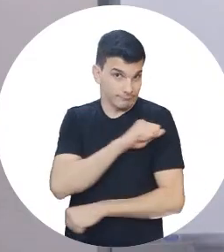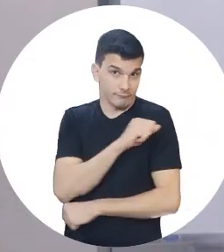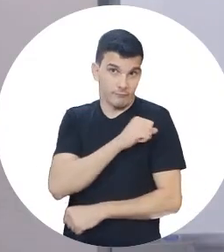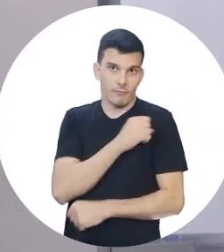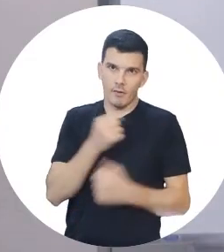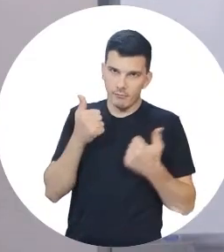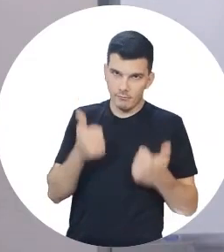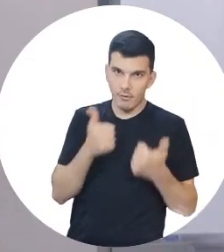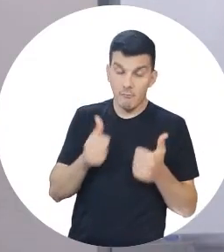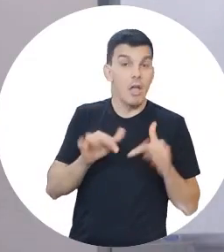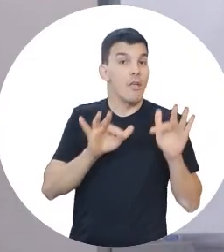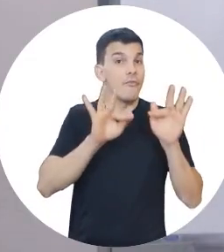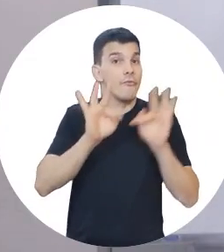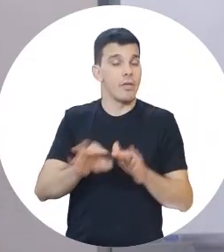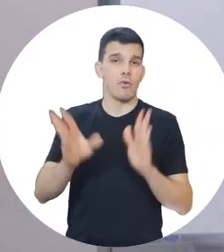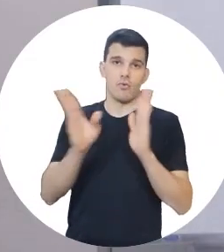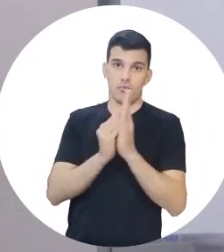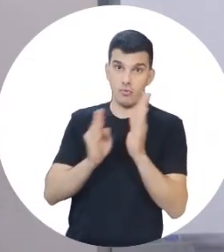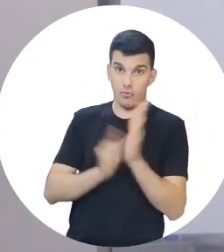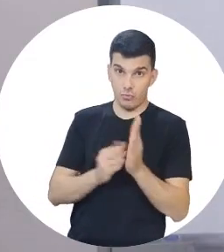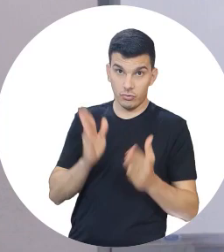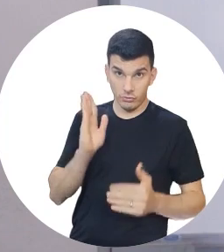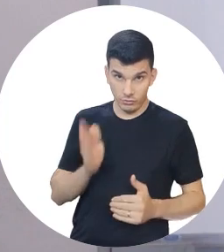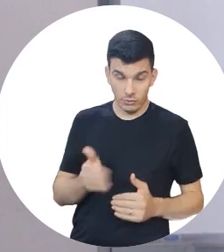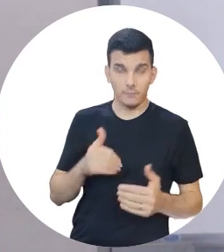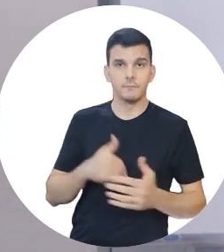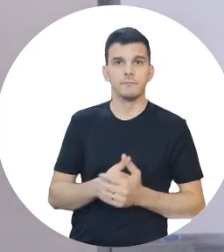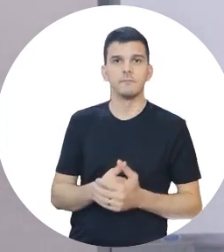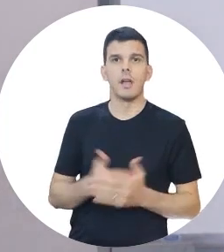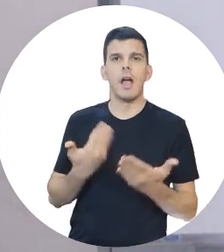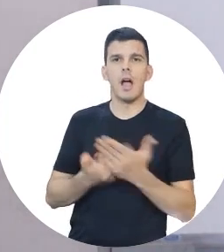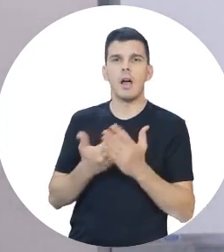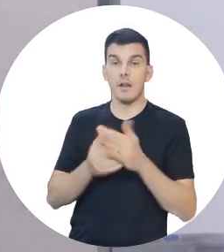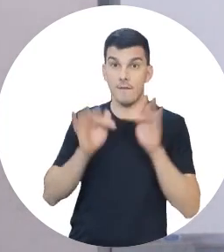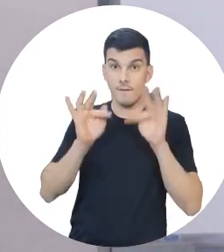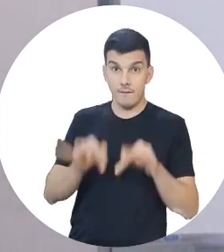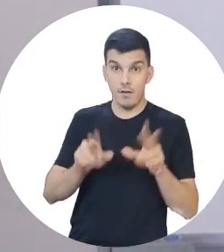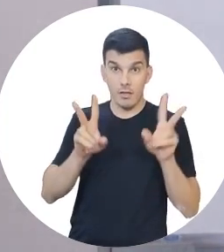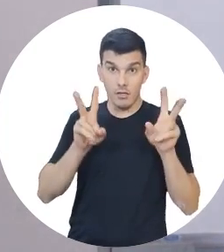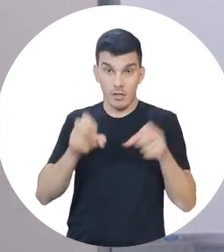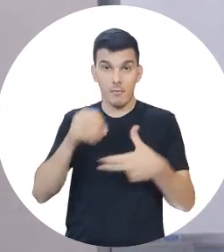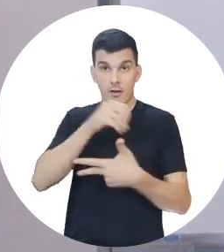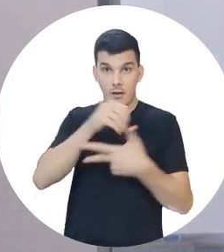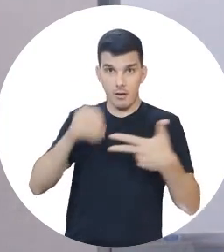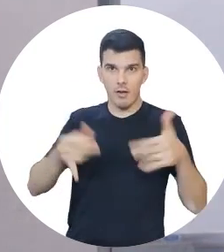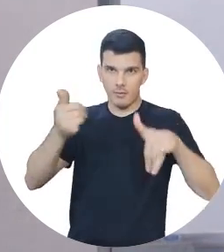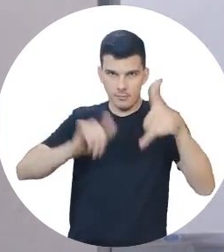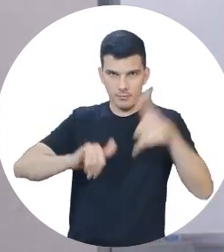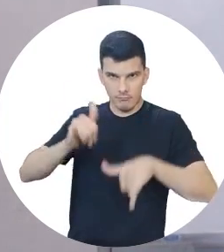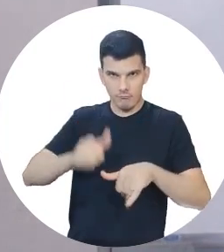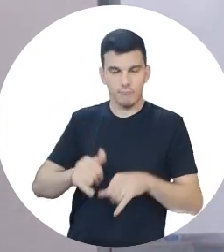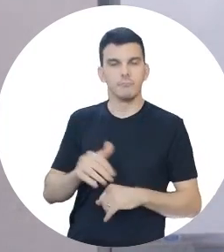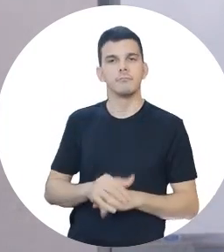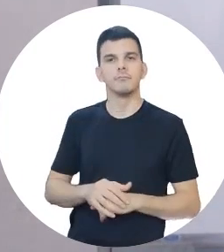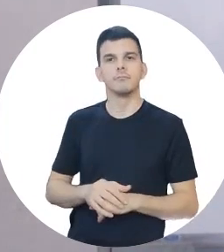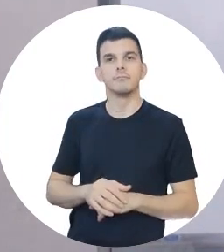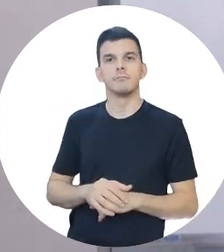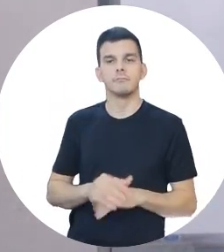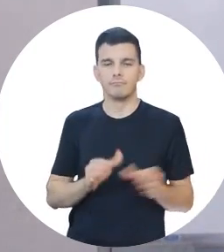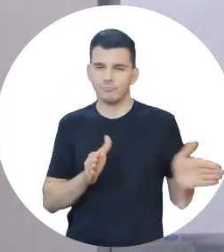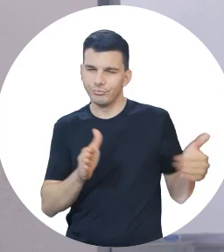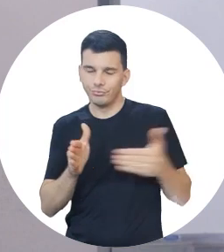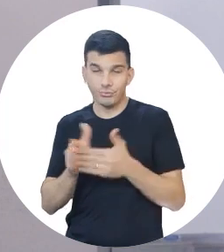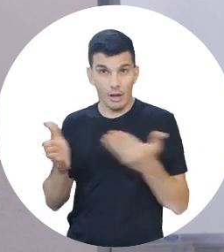Olá, meus queridos alunos, vamos para o final do nosso curso. Essa é a última aula voltada para o Enem de Química que